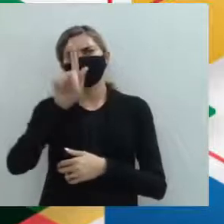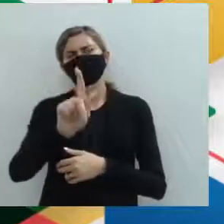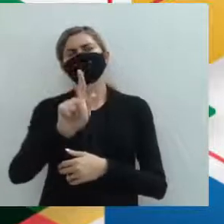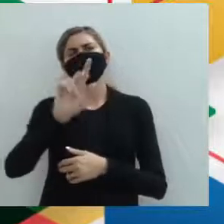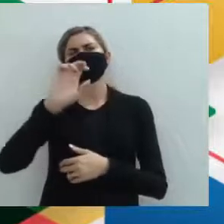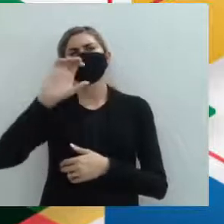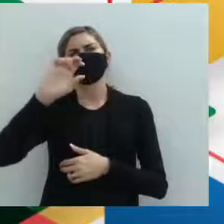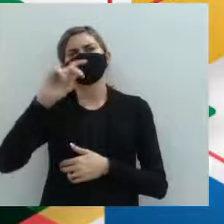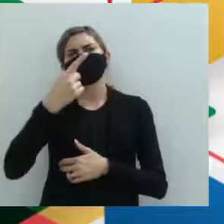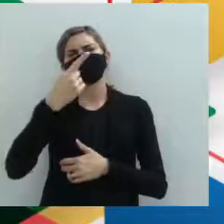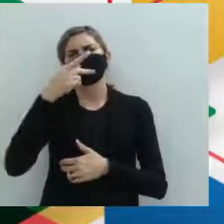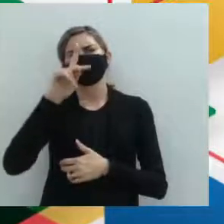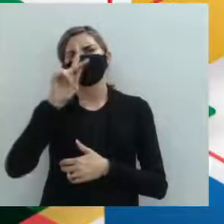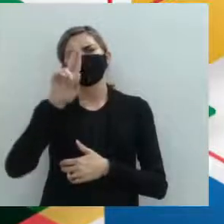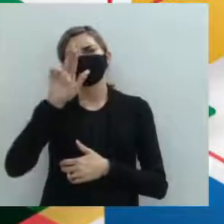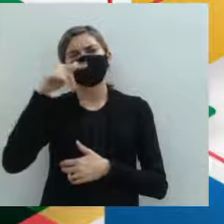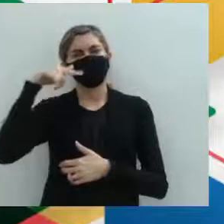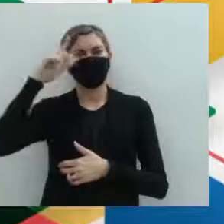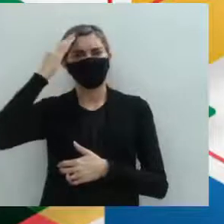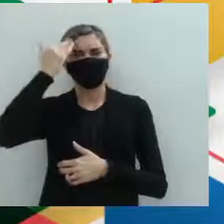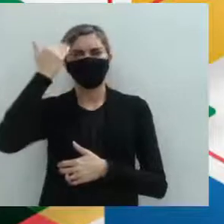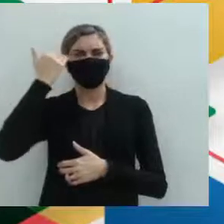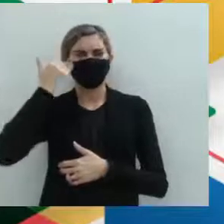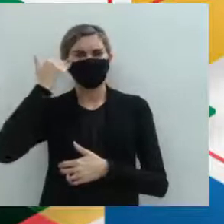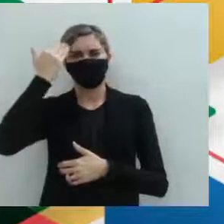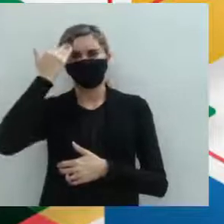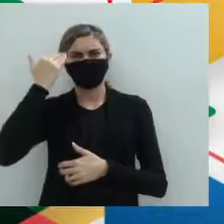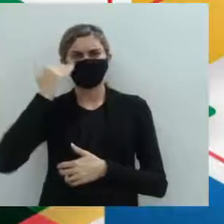Han, ele é coreano, ele vai falar sobre